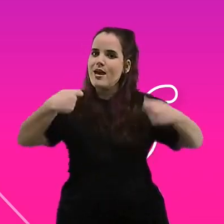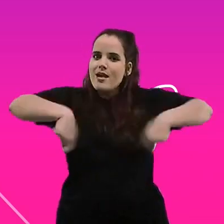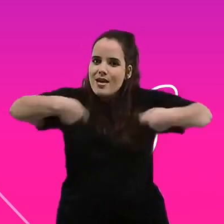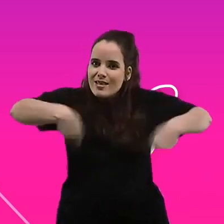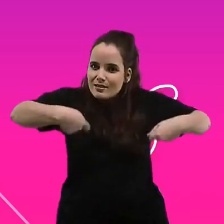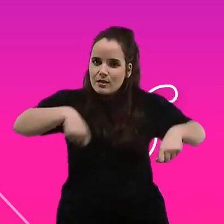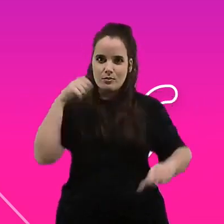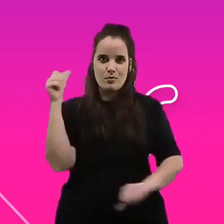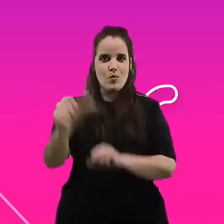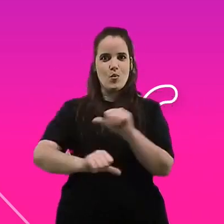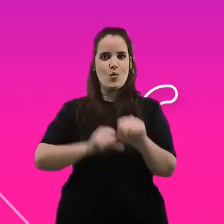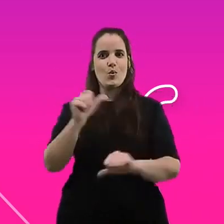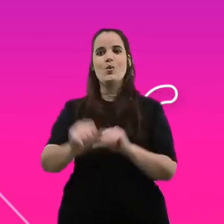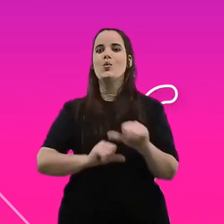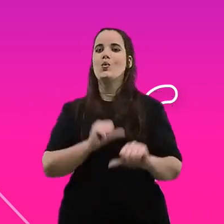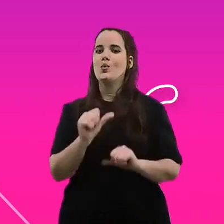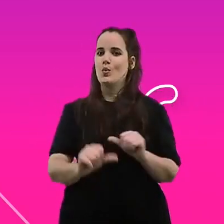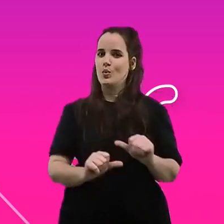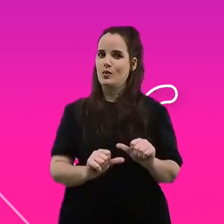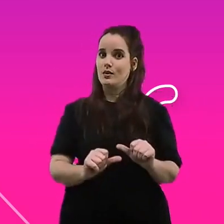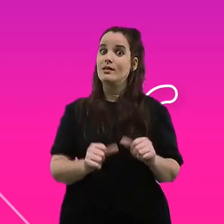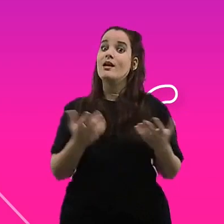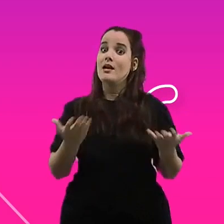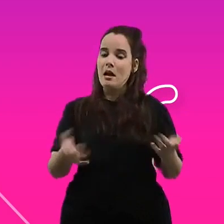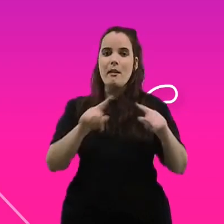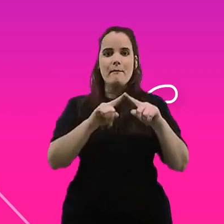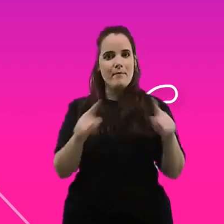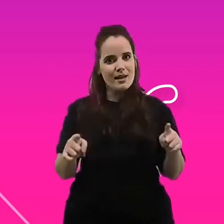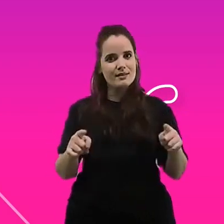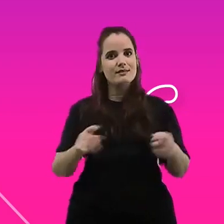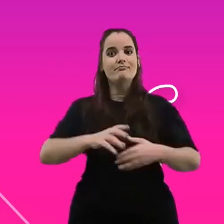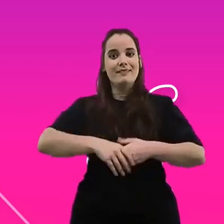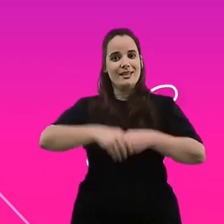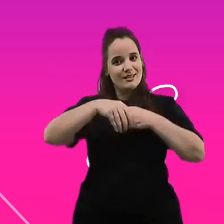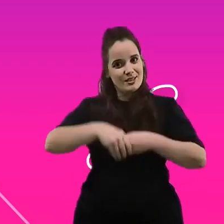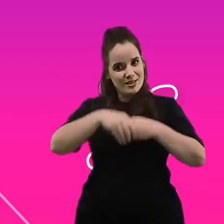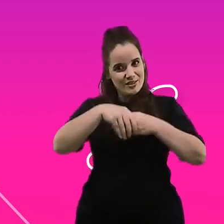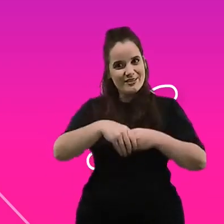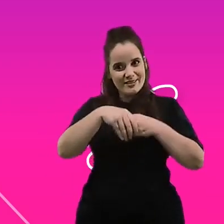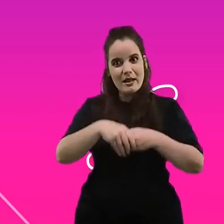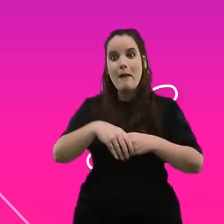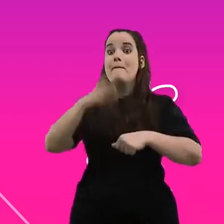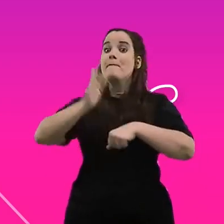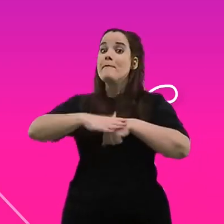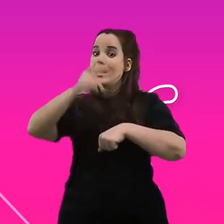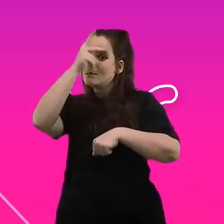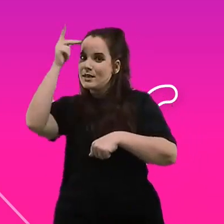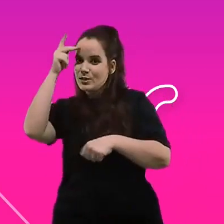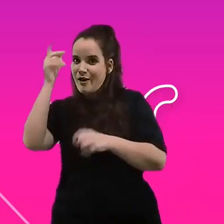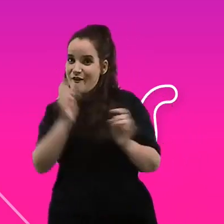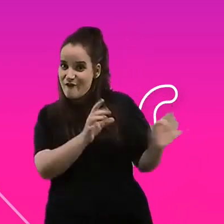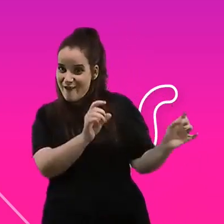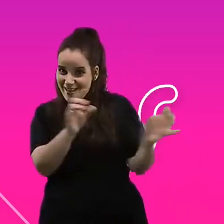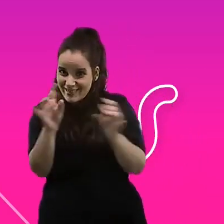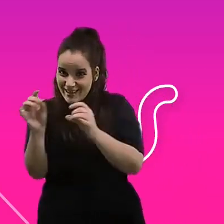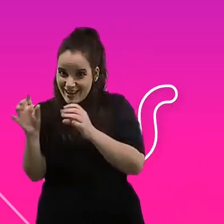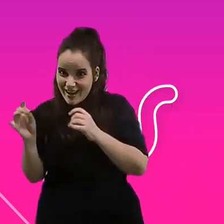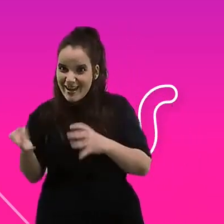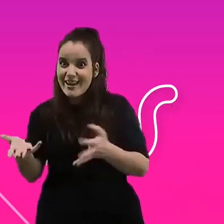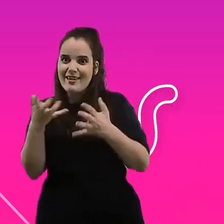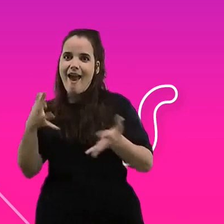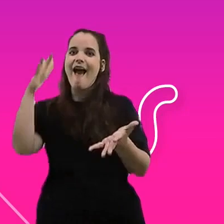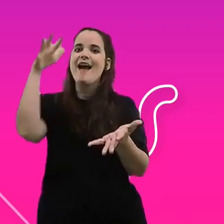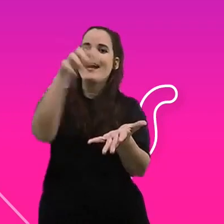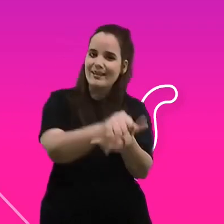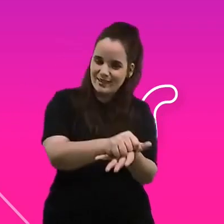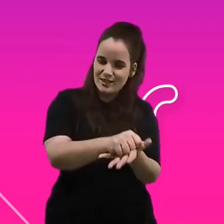na verdade, então, foi se acomodando também, né, e aí veio mais vendedores buscando justamente ofertar essas necessidades. Para vocês terem